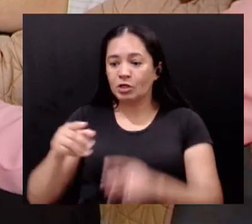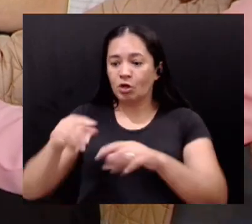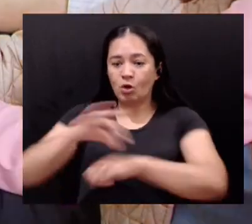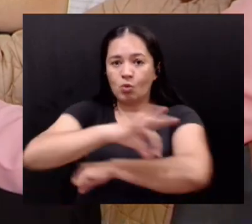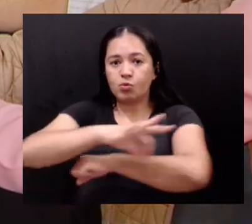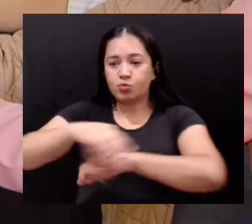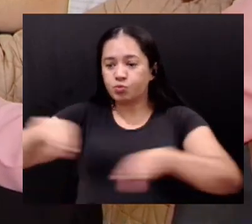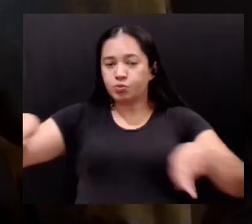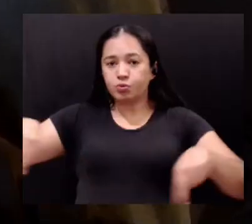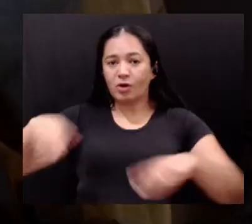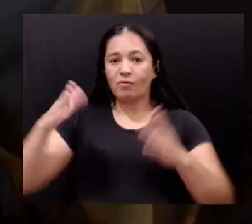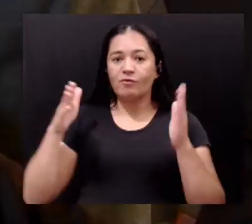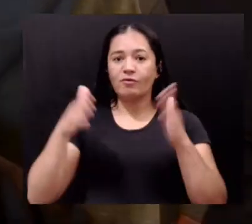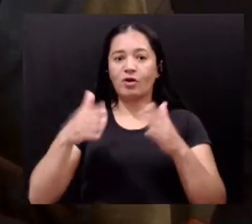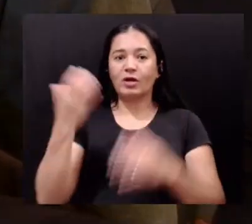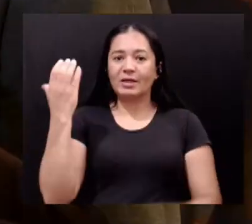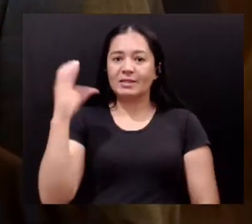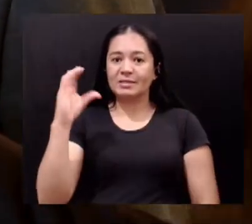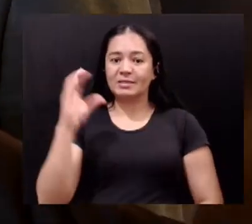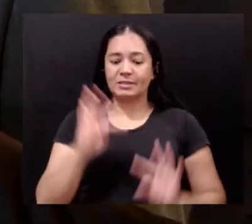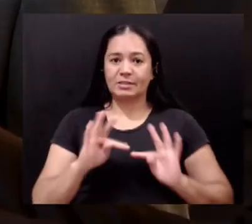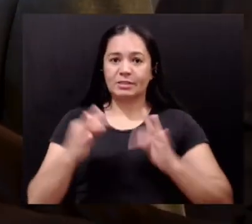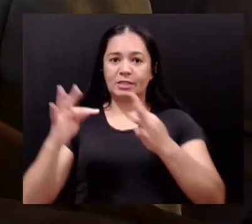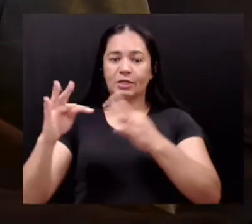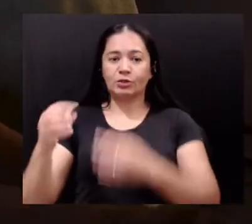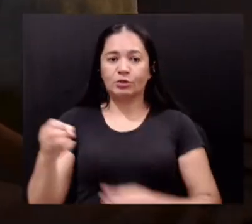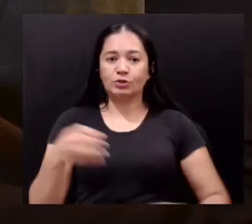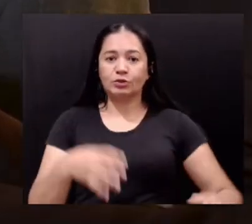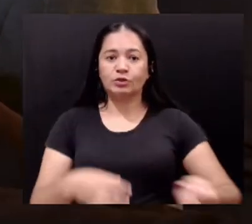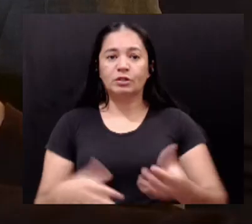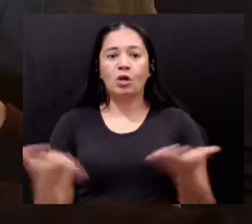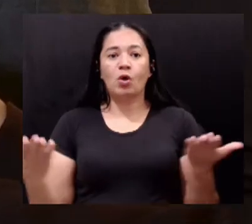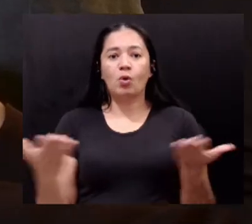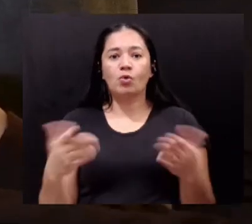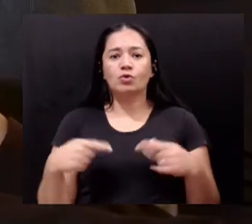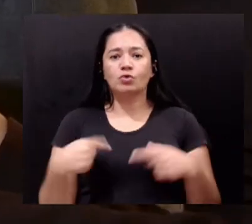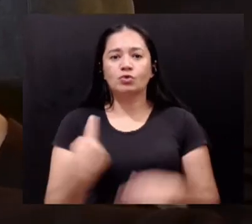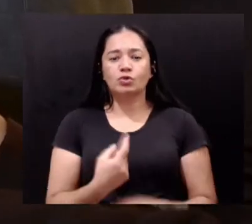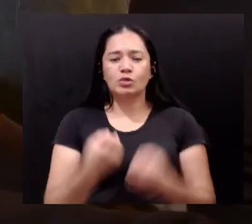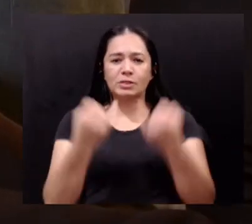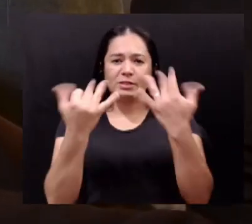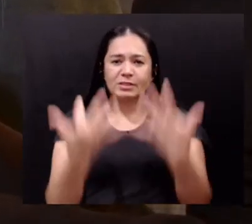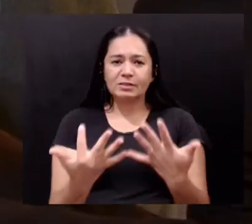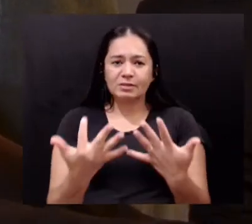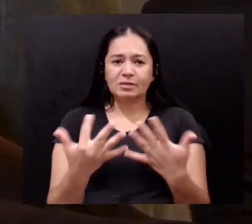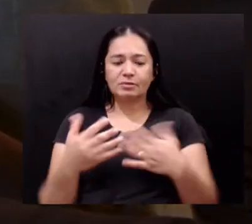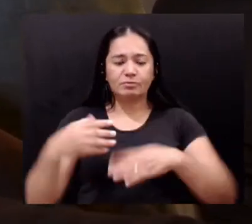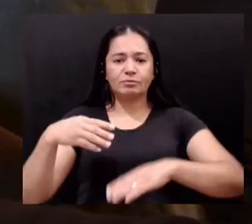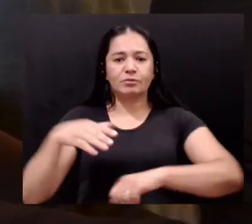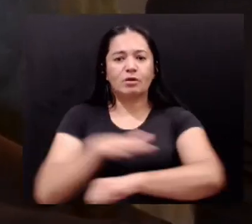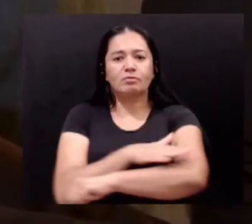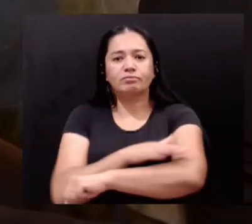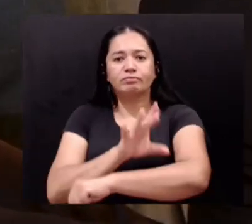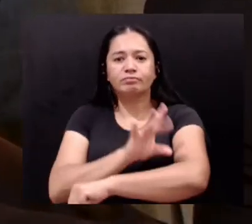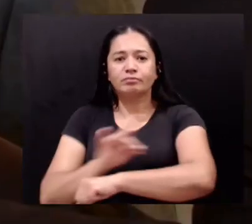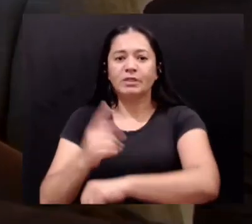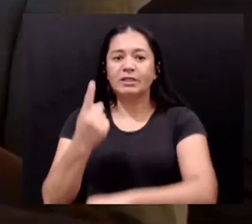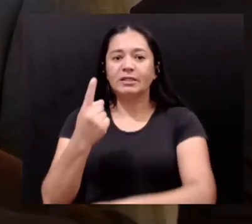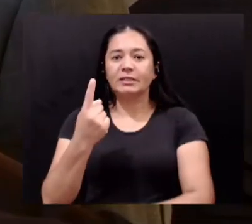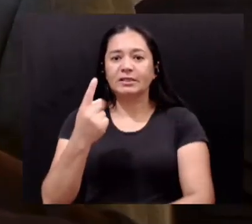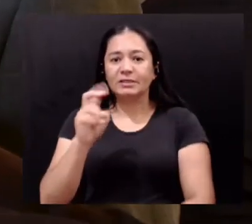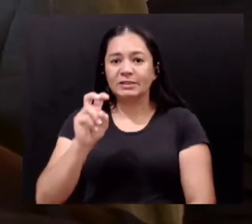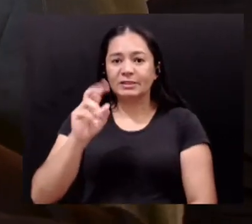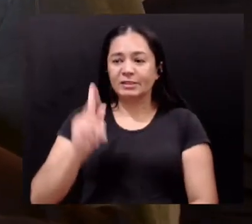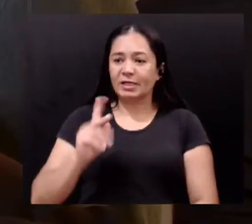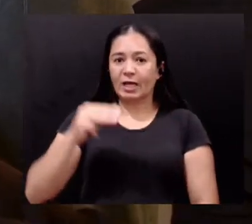tecnologia e inovação. Hoje nós falamos da necessidade da pavimentação de 15,5 quilômetros com grandes avenidas, que